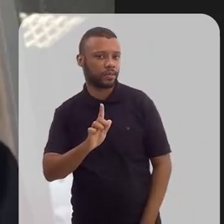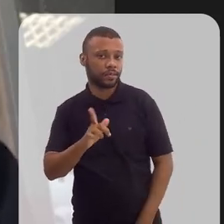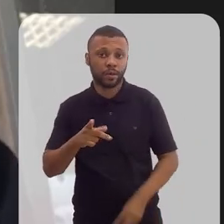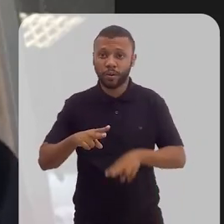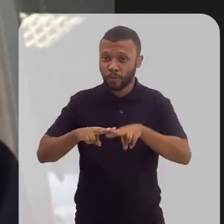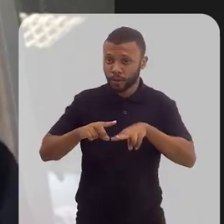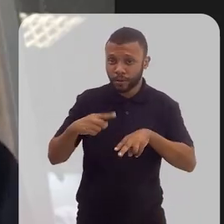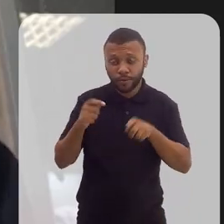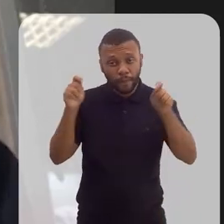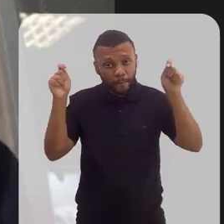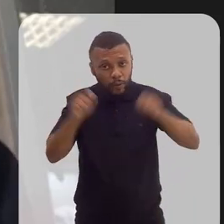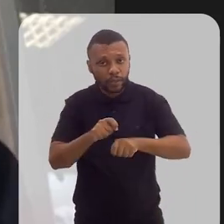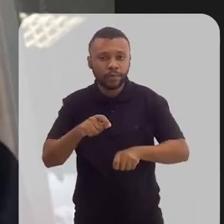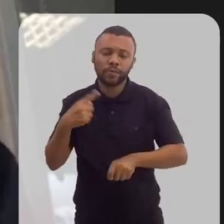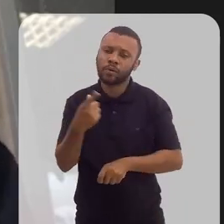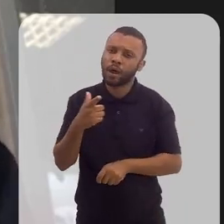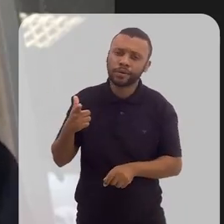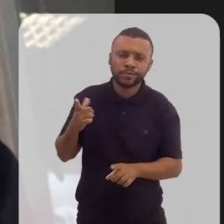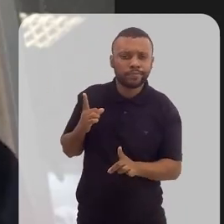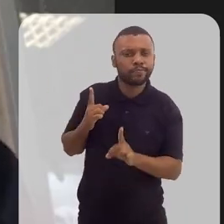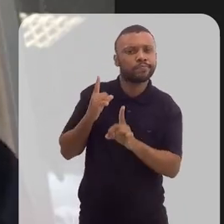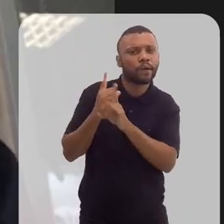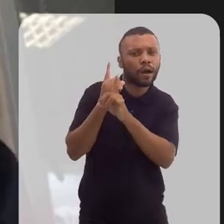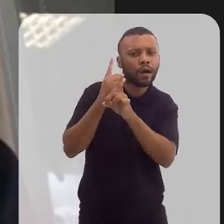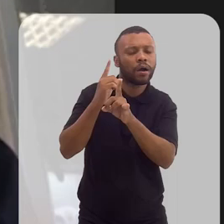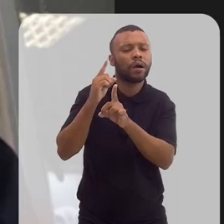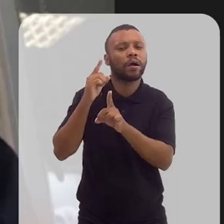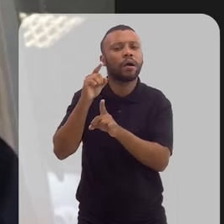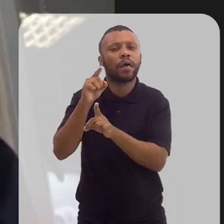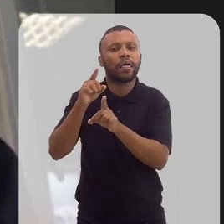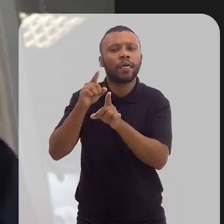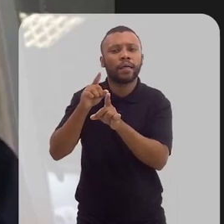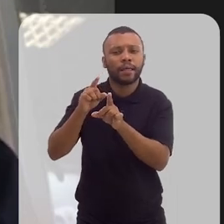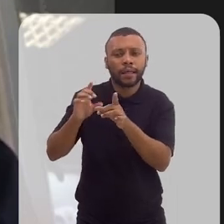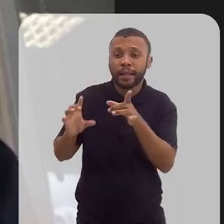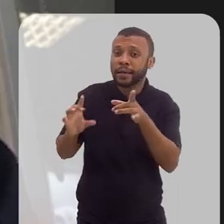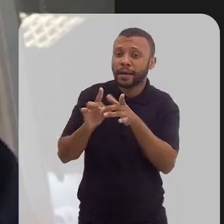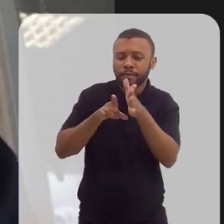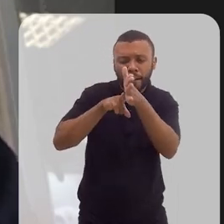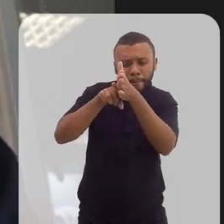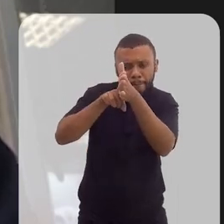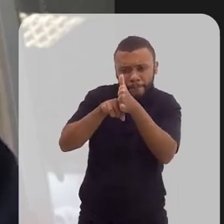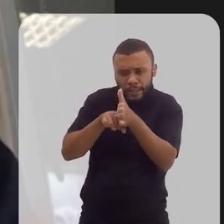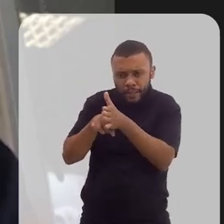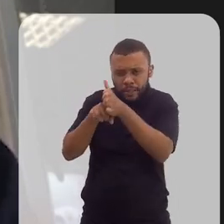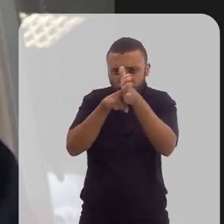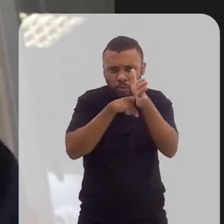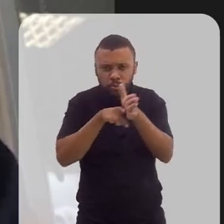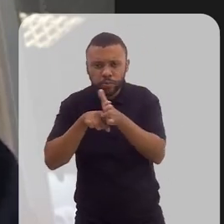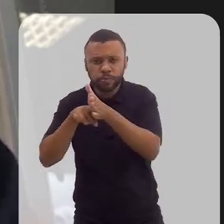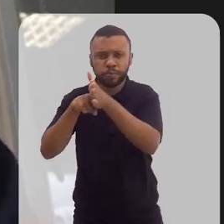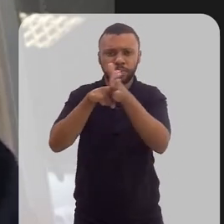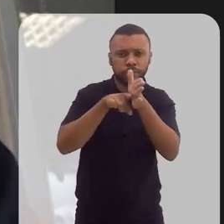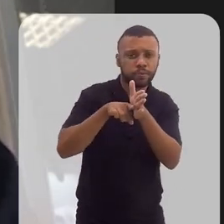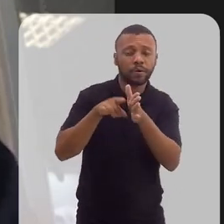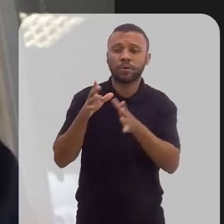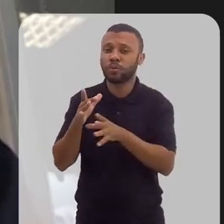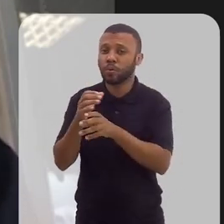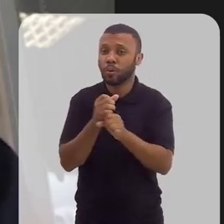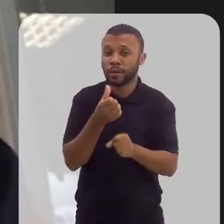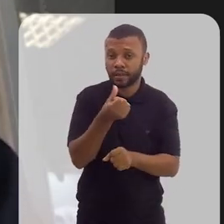Com isso, foi possível a gente identificar, através de uma pesquisa que a gente realizou com 64